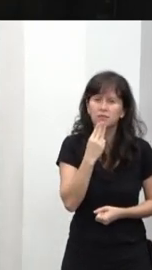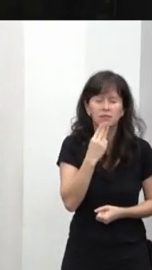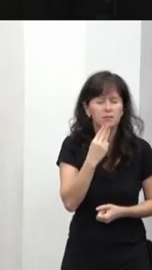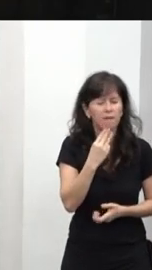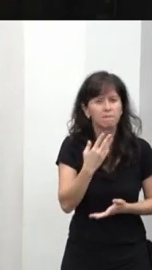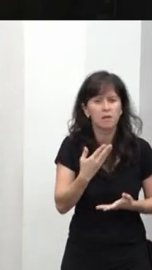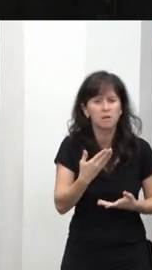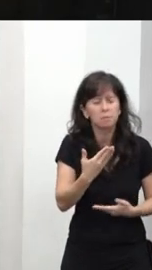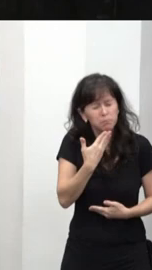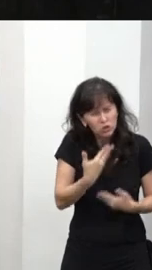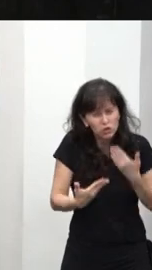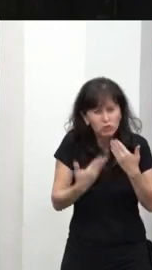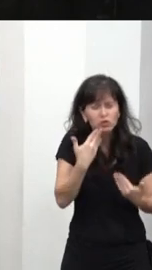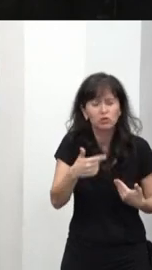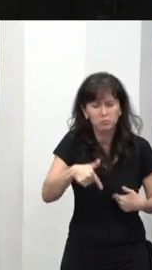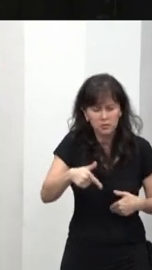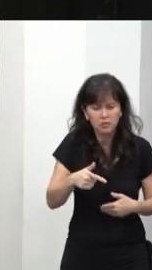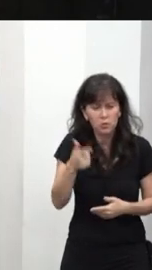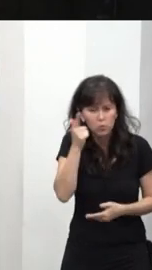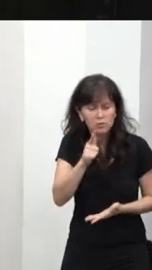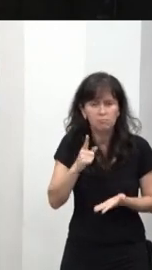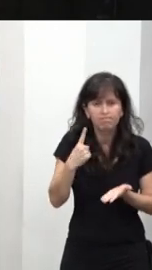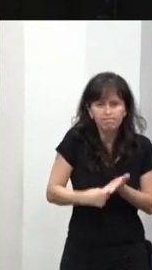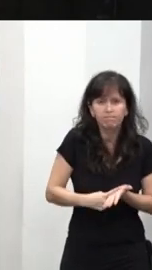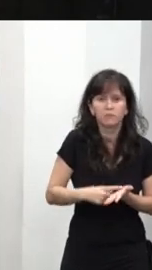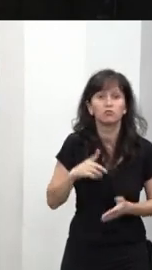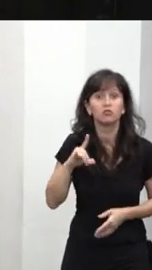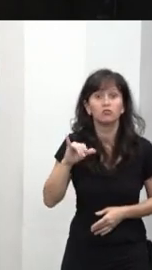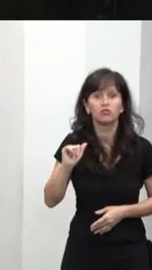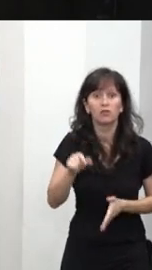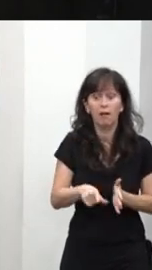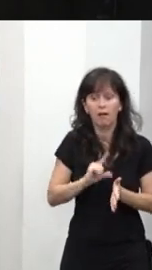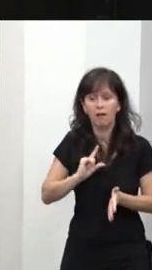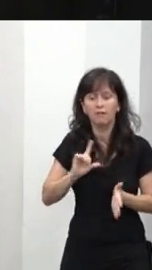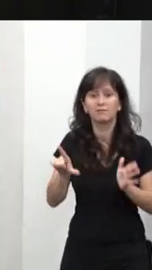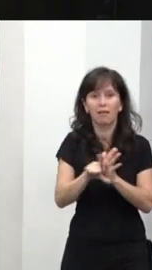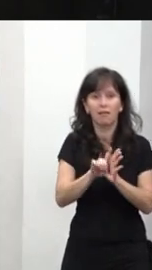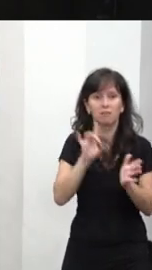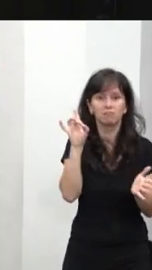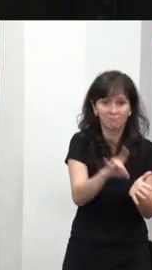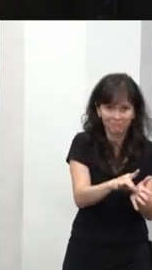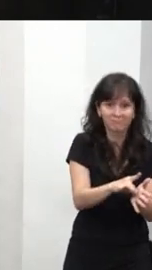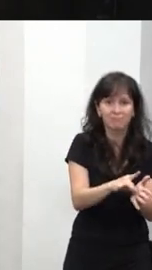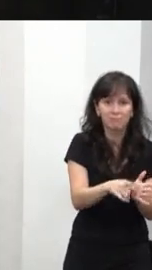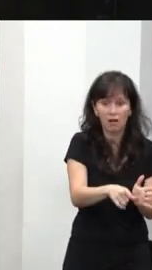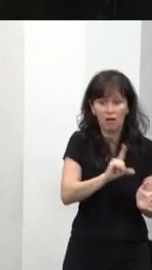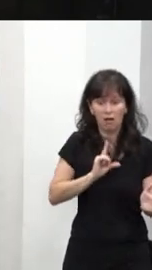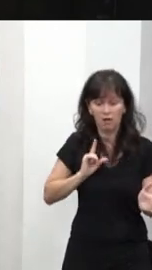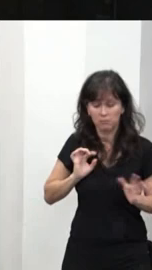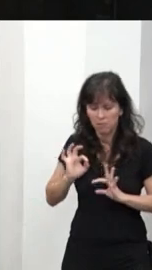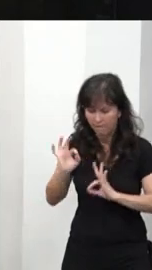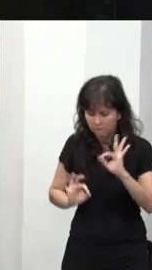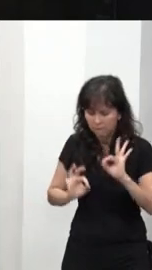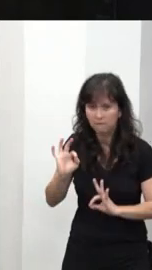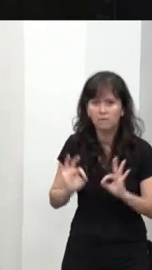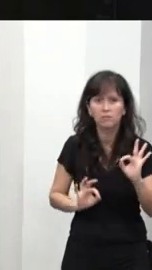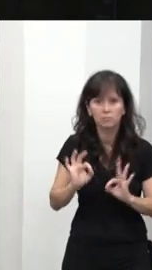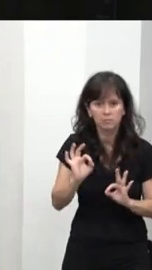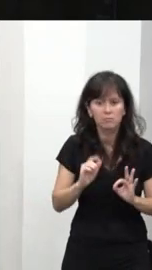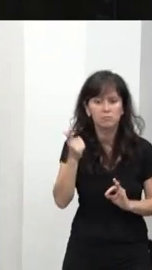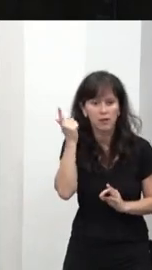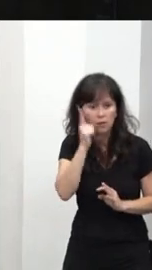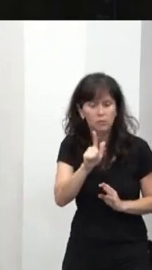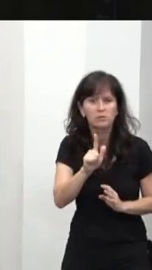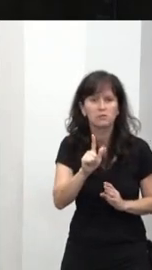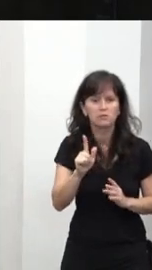conseguisse garantir essa data ainda antes de sair a regulamentação para poder trazer sempre para juízo de quantos retorno de